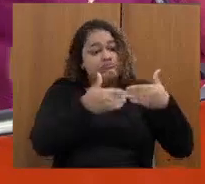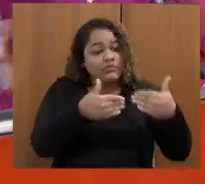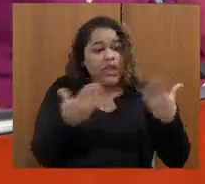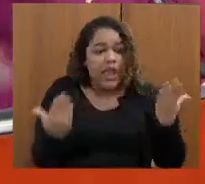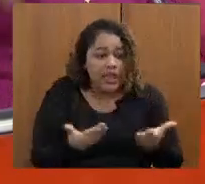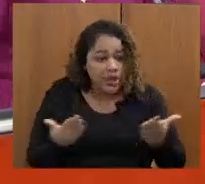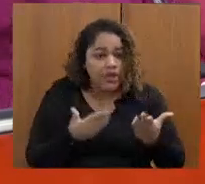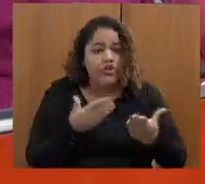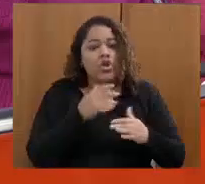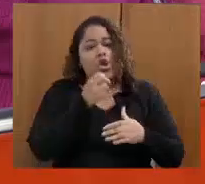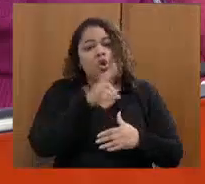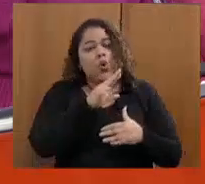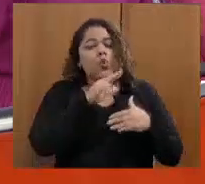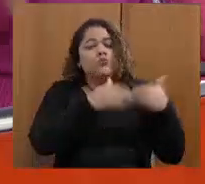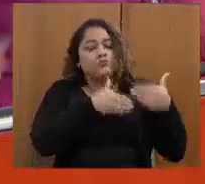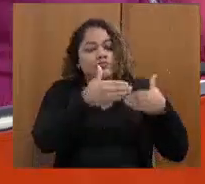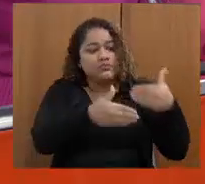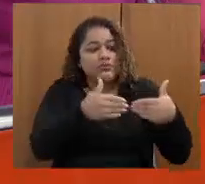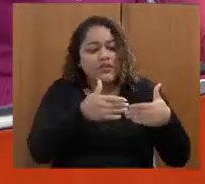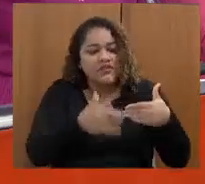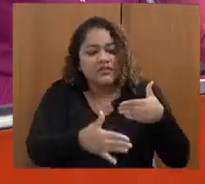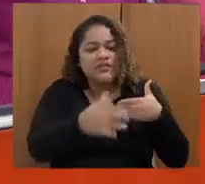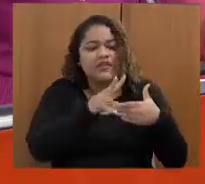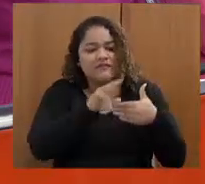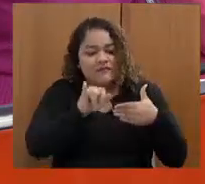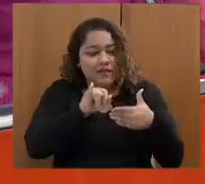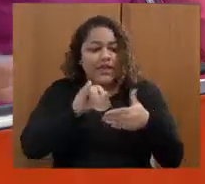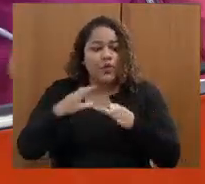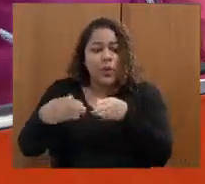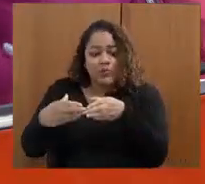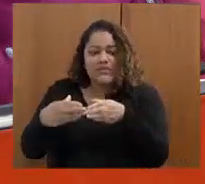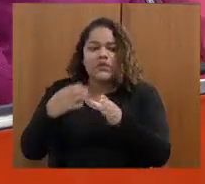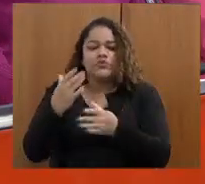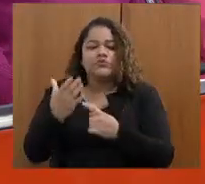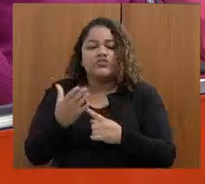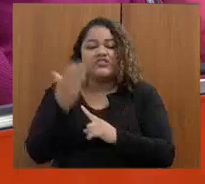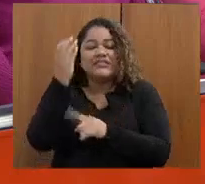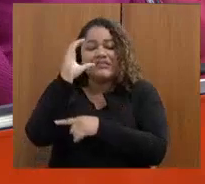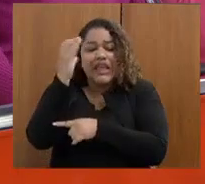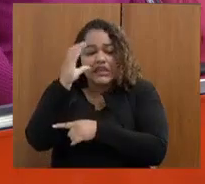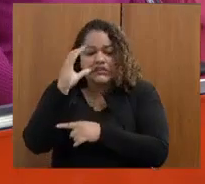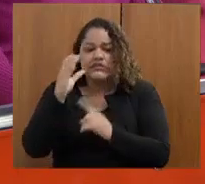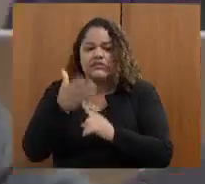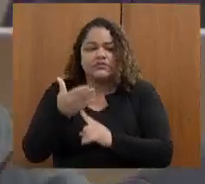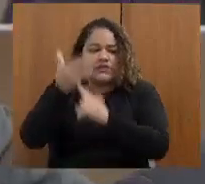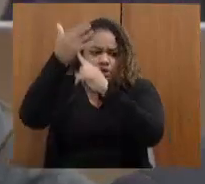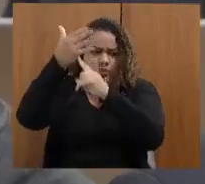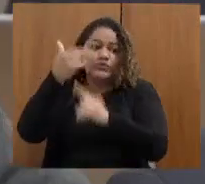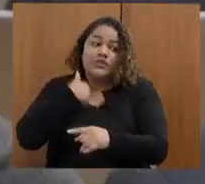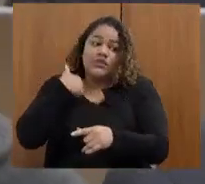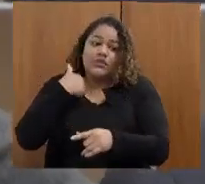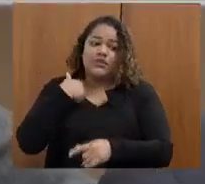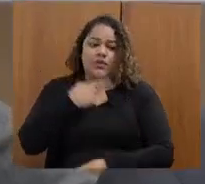Ciência e Tecnologia nesse momento eu sou presidente então sobre a ampliação